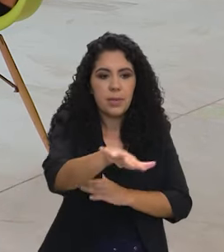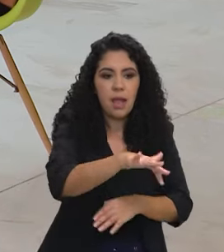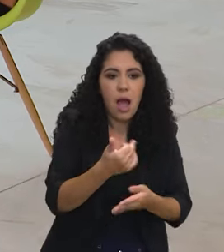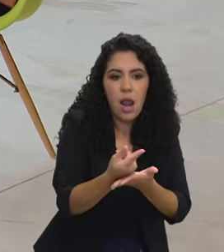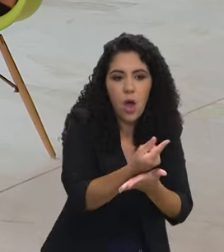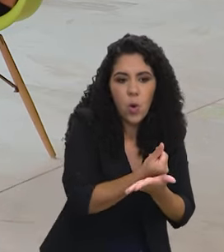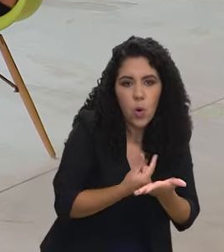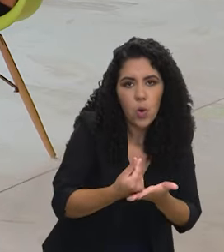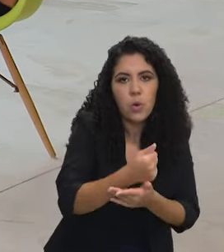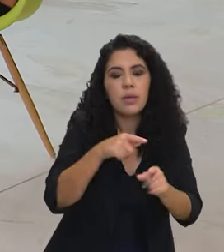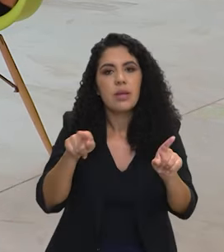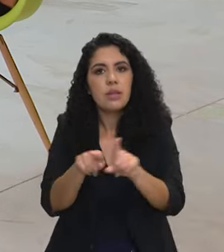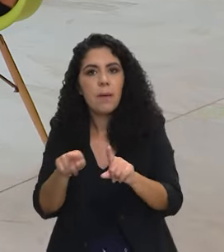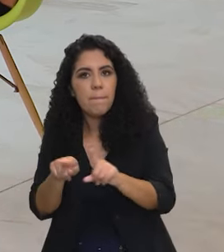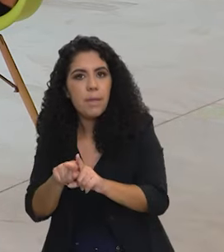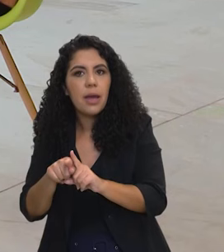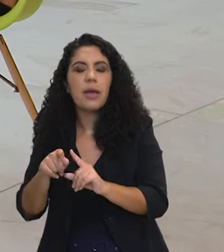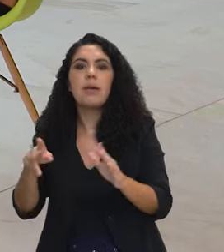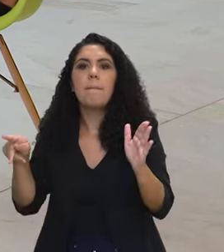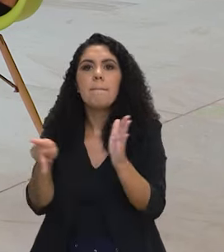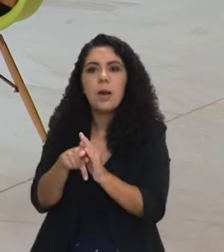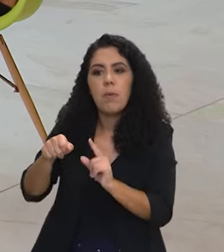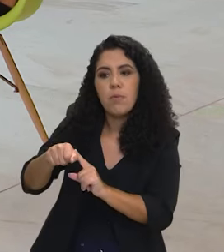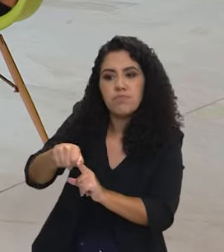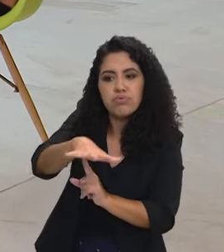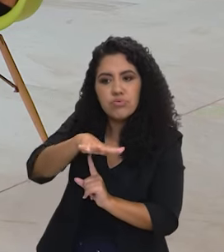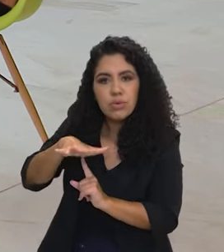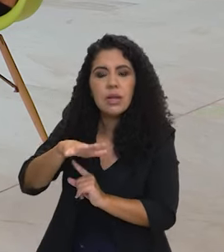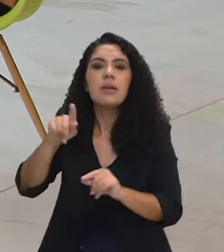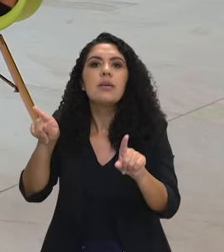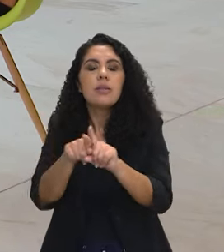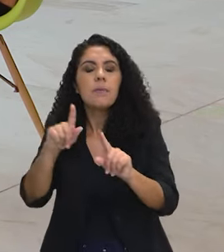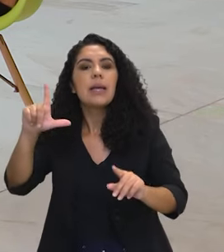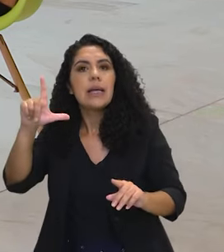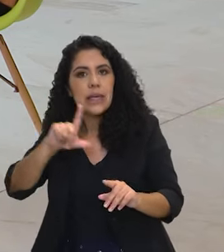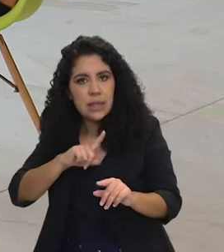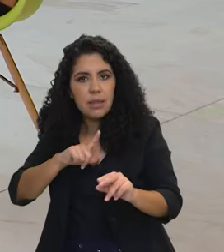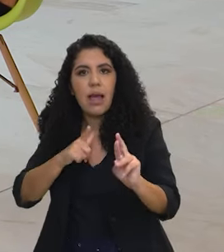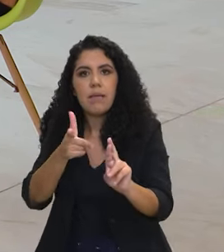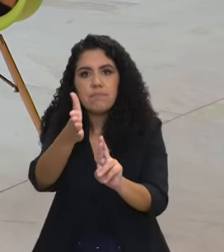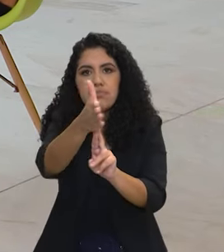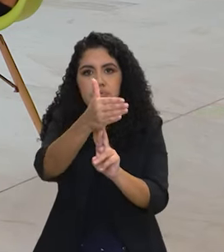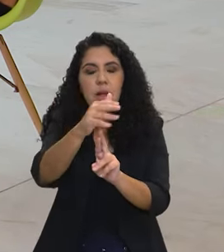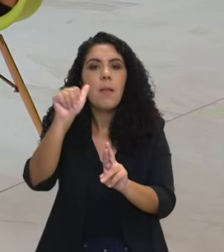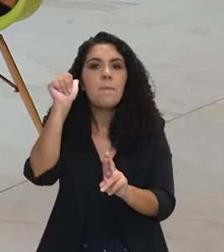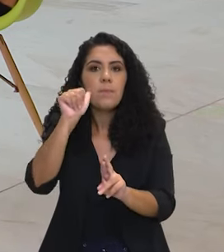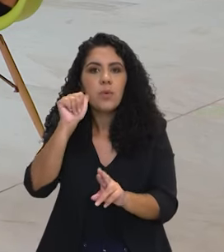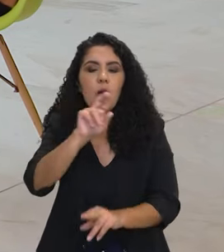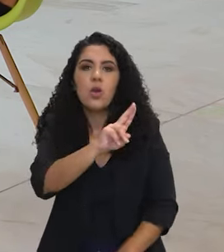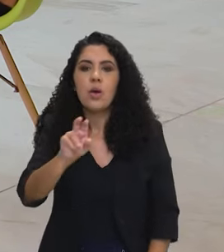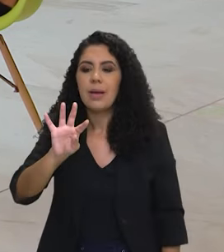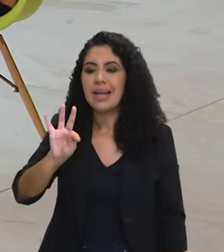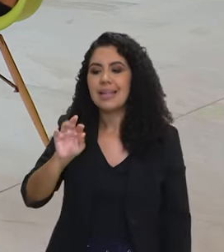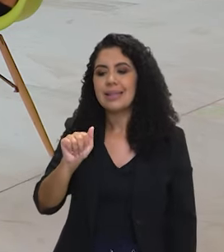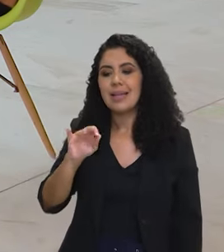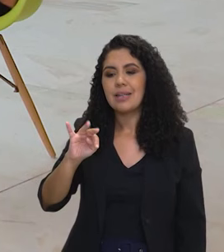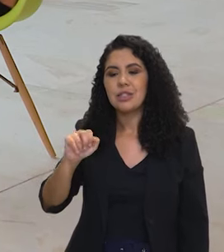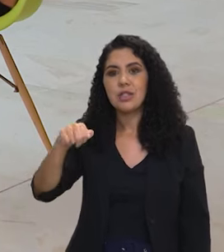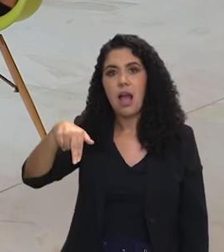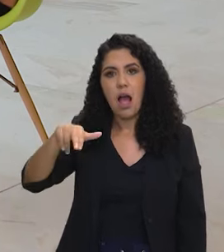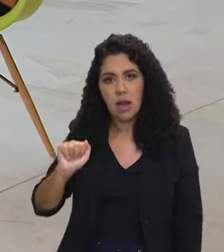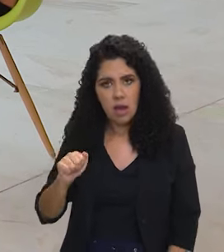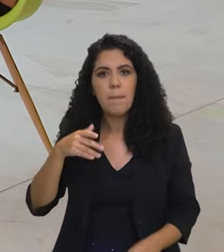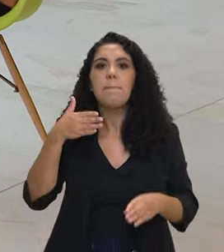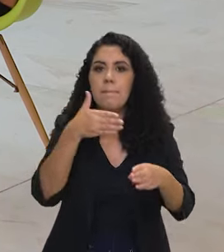presidentes dos bancos centrais, que é presidido por uma diplomata, por uma embaixadora brasileira, a embaixadora Tatiana